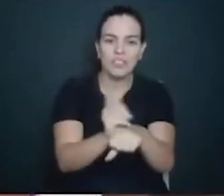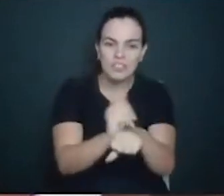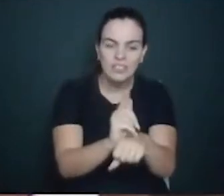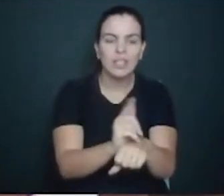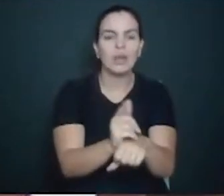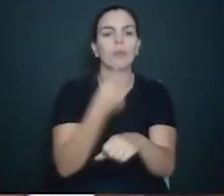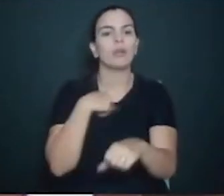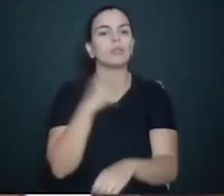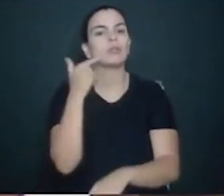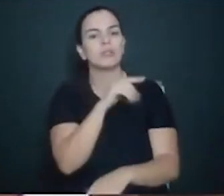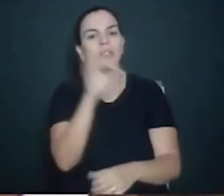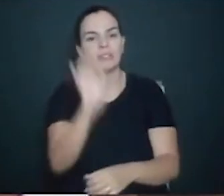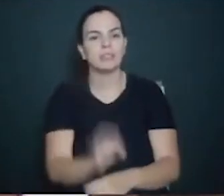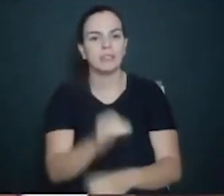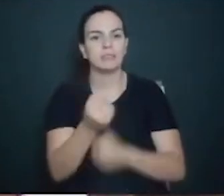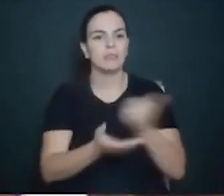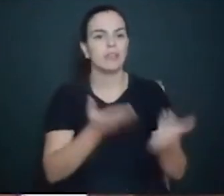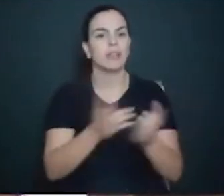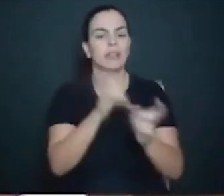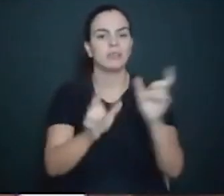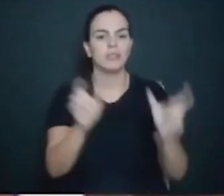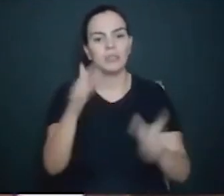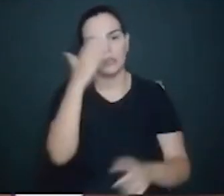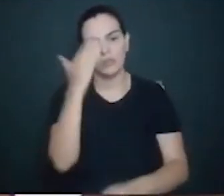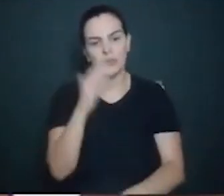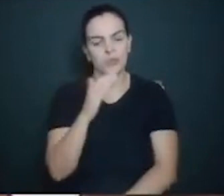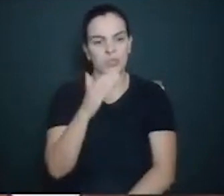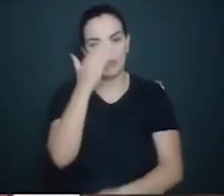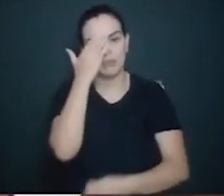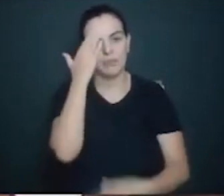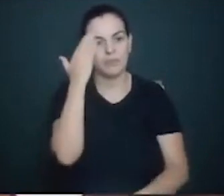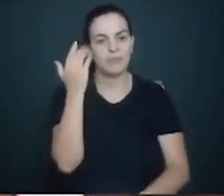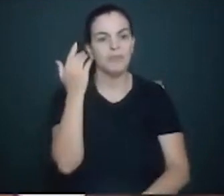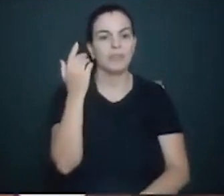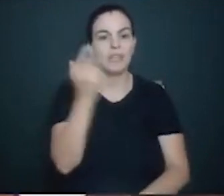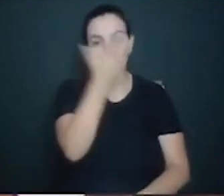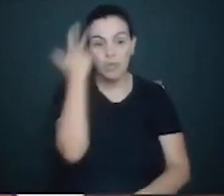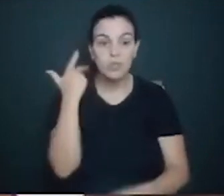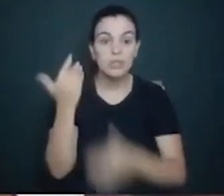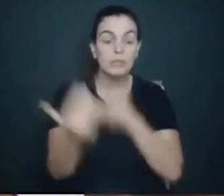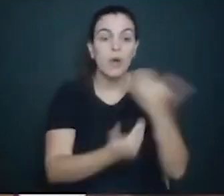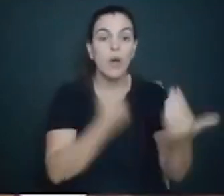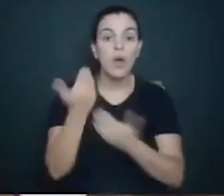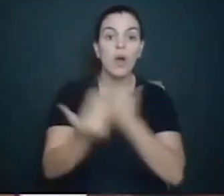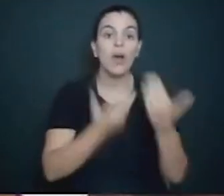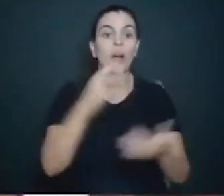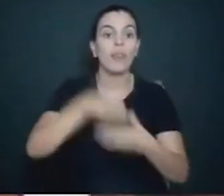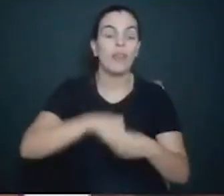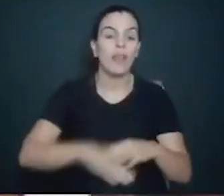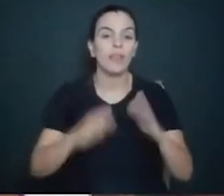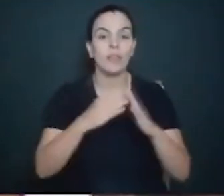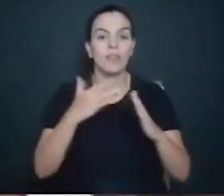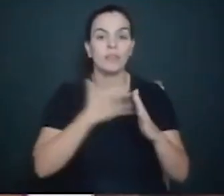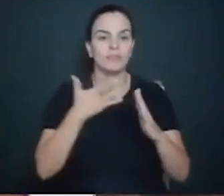definitivamente atender o curitibano e a curitibana. Estamos morrendo à míngua nas unidades de atendimento. Eu trouxe,